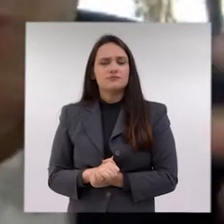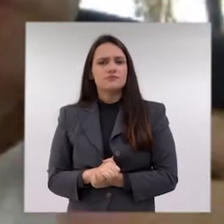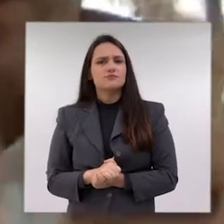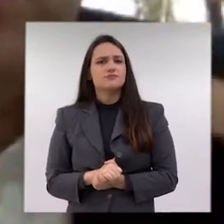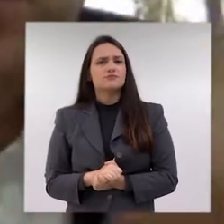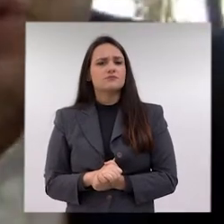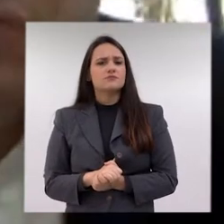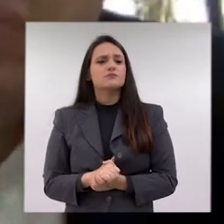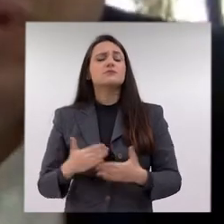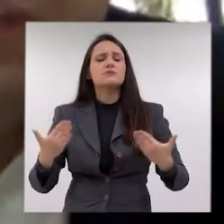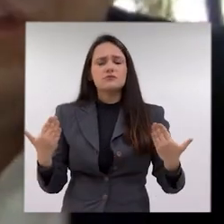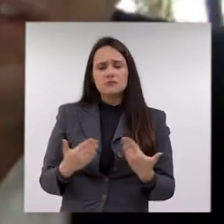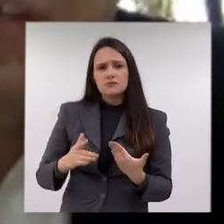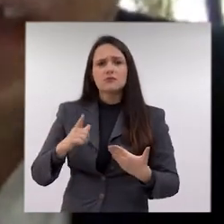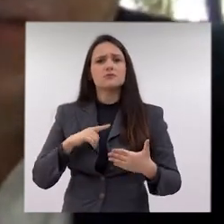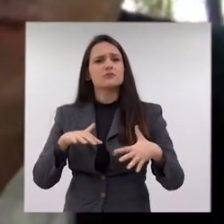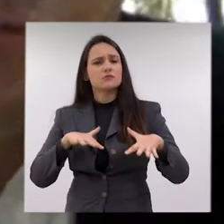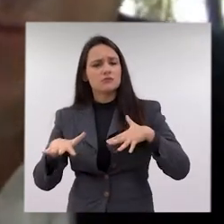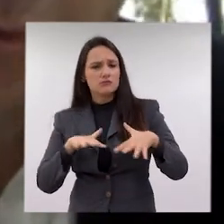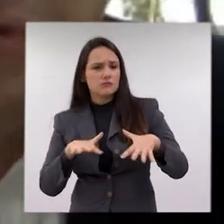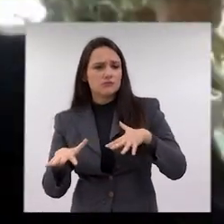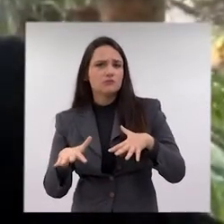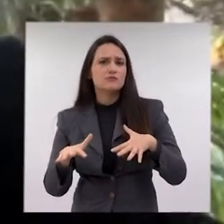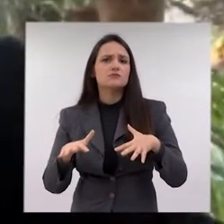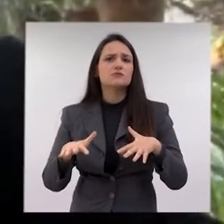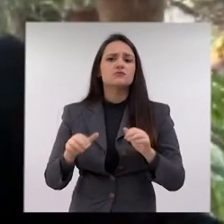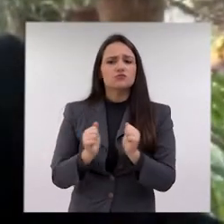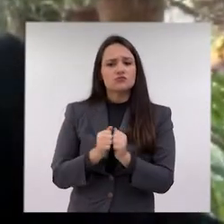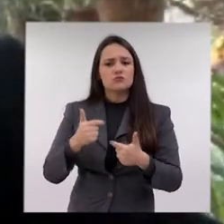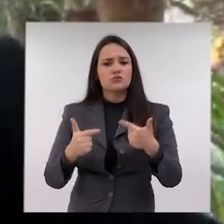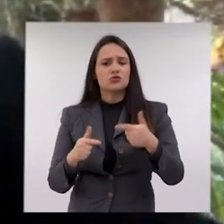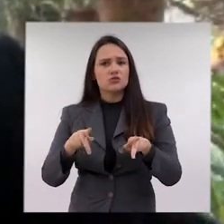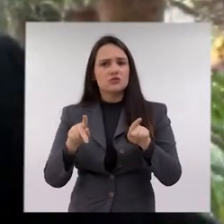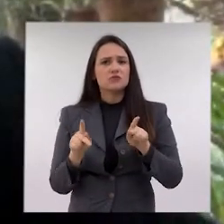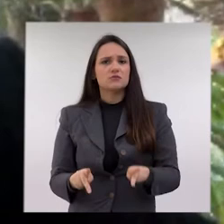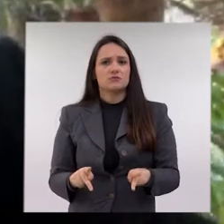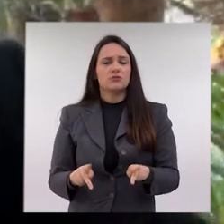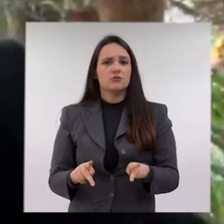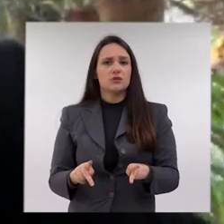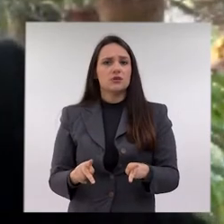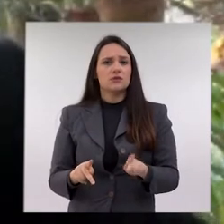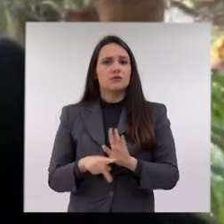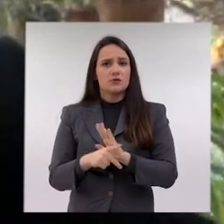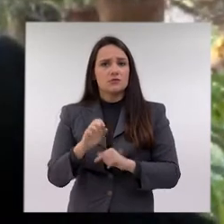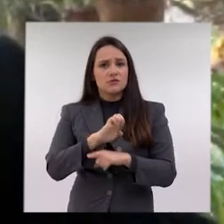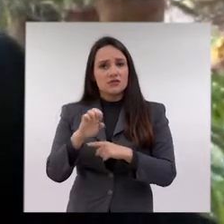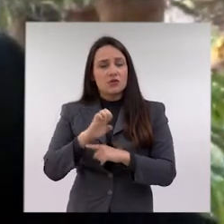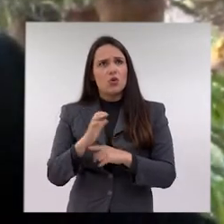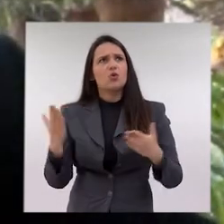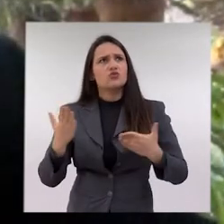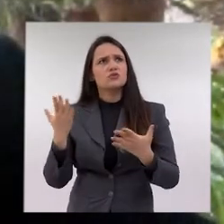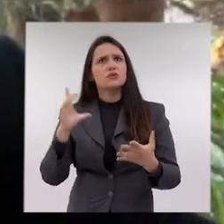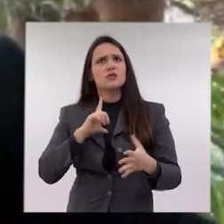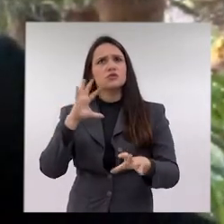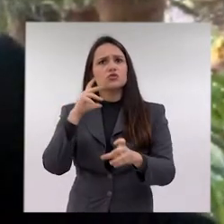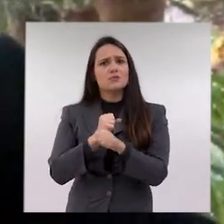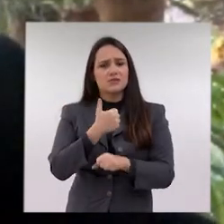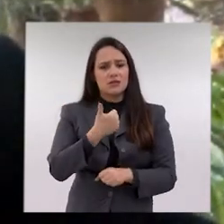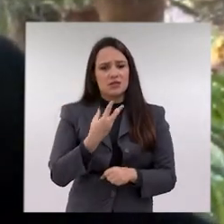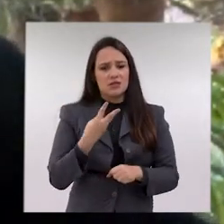acho que isso é um movimento na política de Estado, junto com o CRI, hoje nós temos 128, praticamente 130 mil